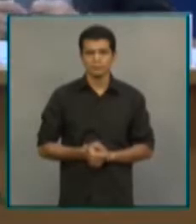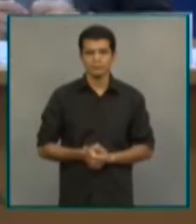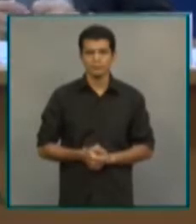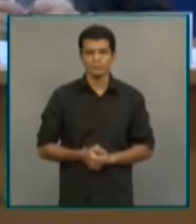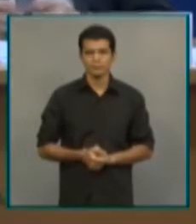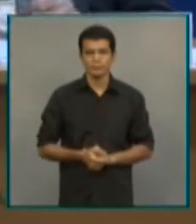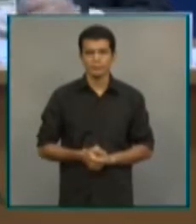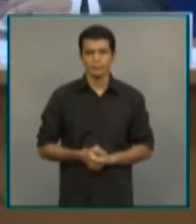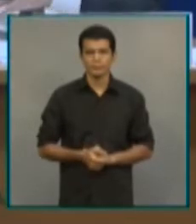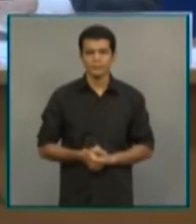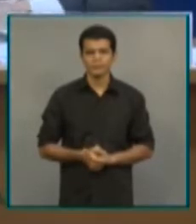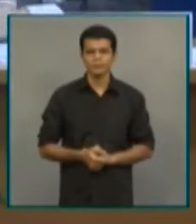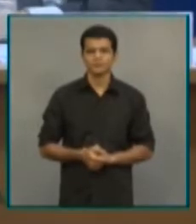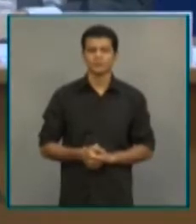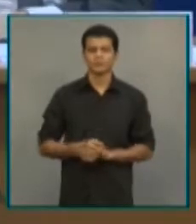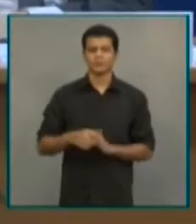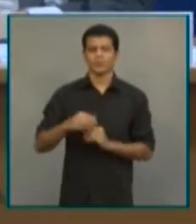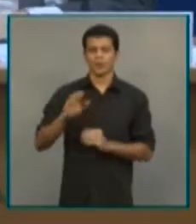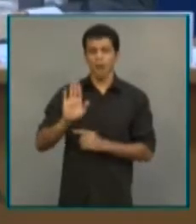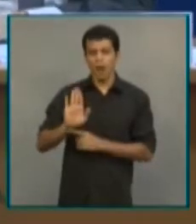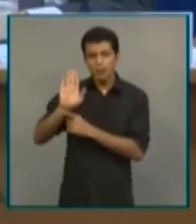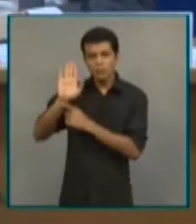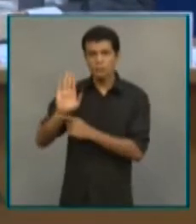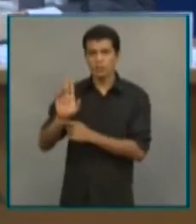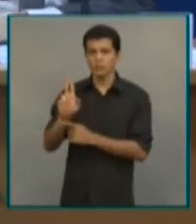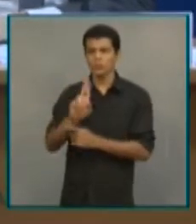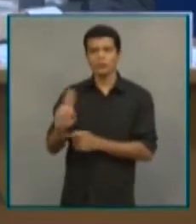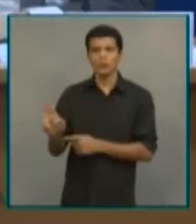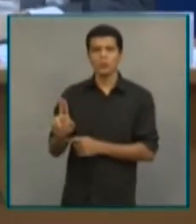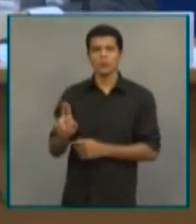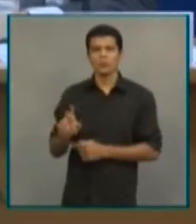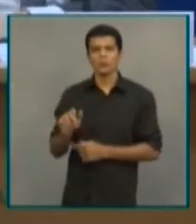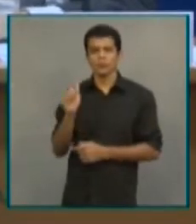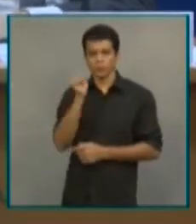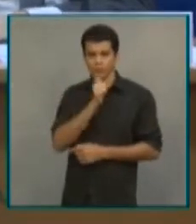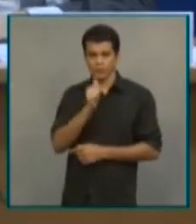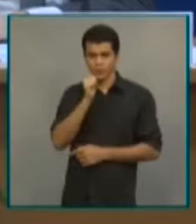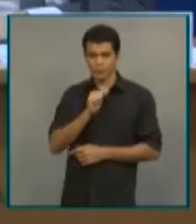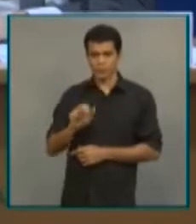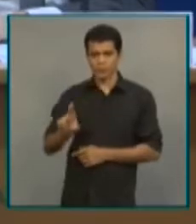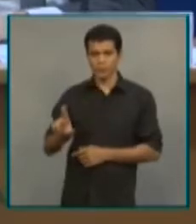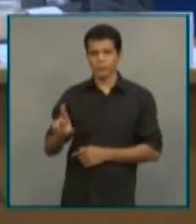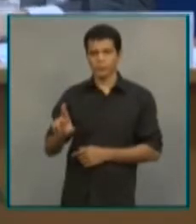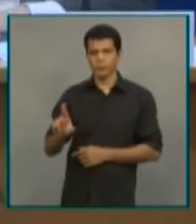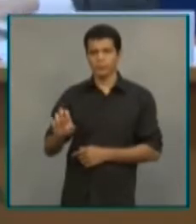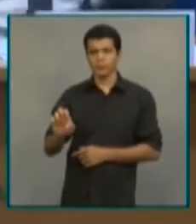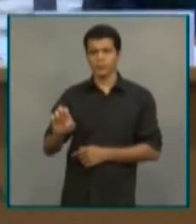O candidato que irá formular as perguntas será a candidata Regina Jansen.